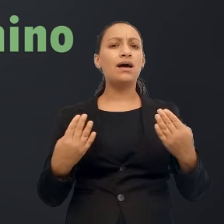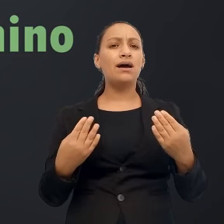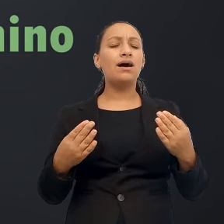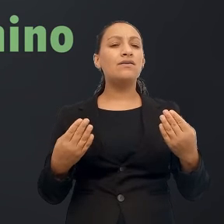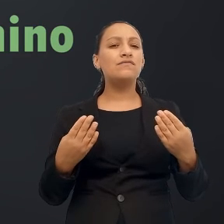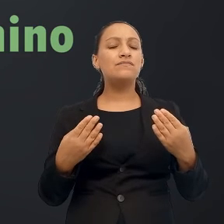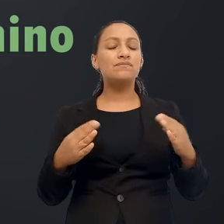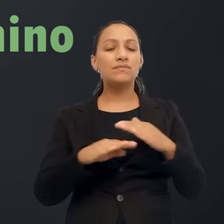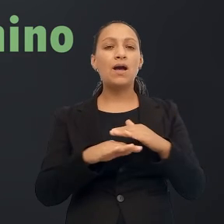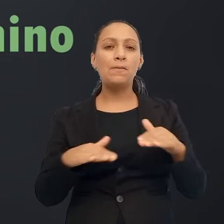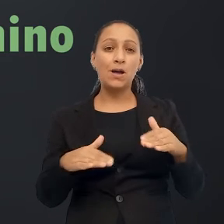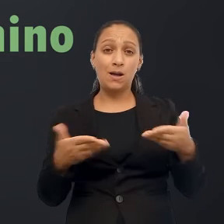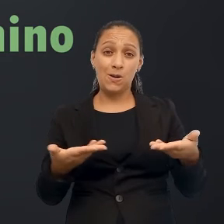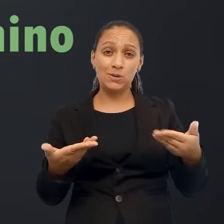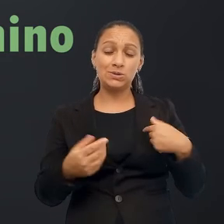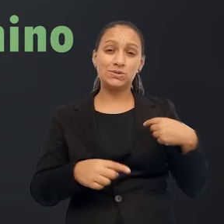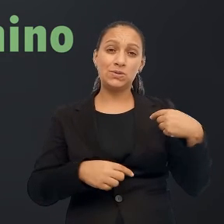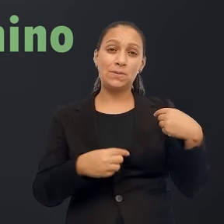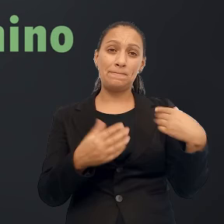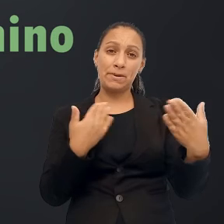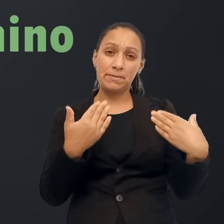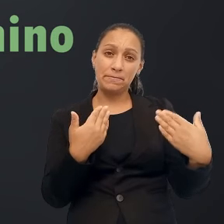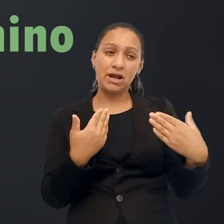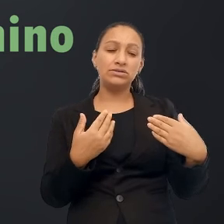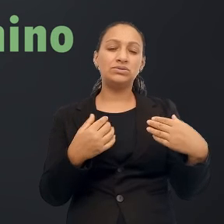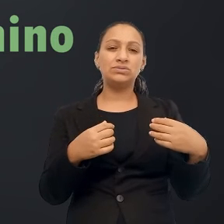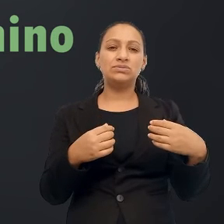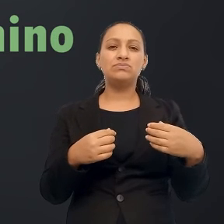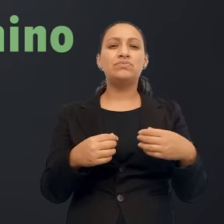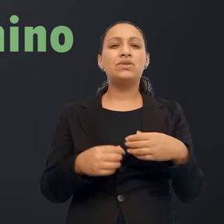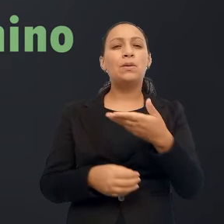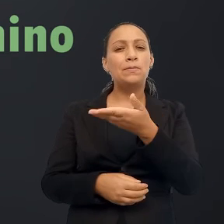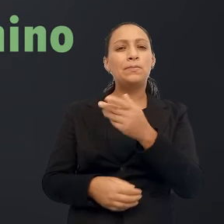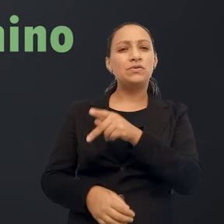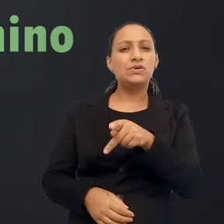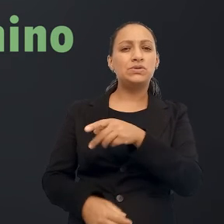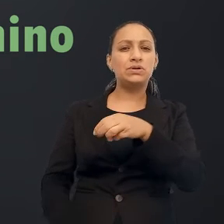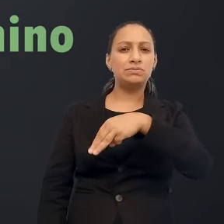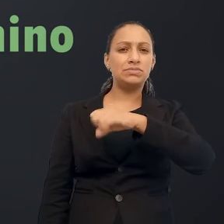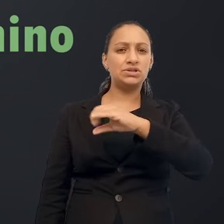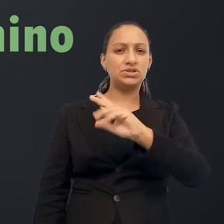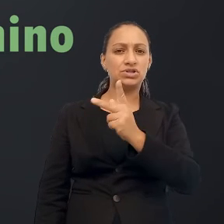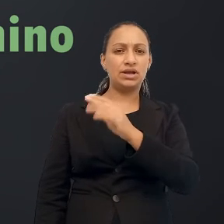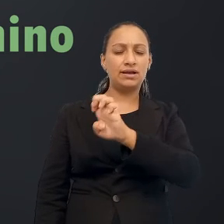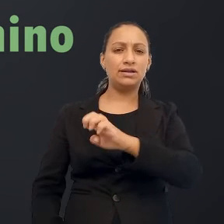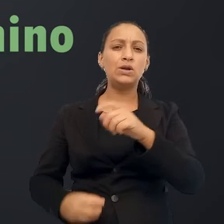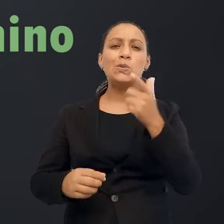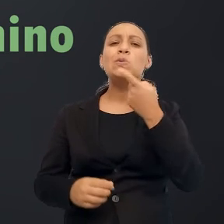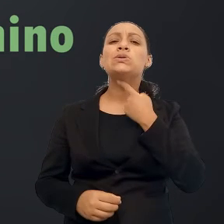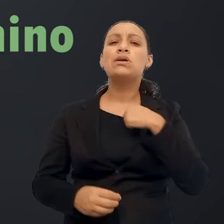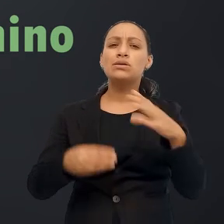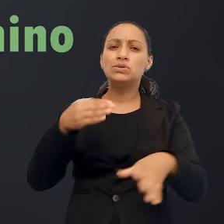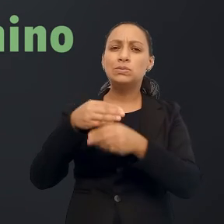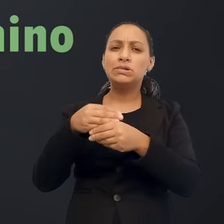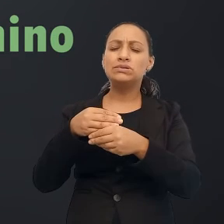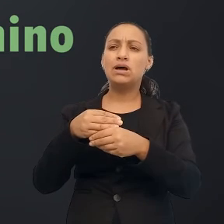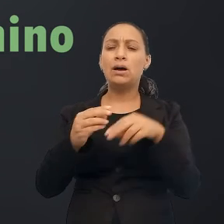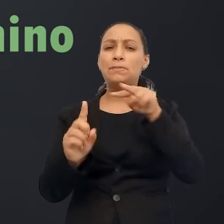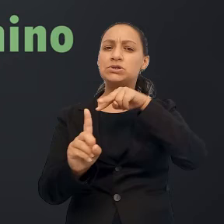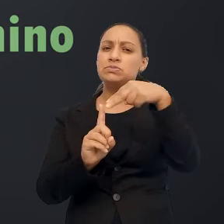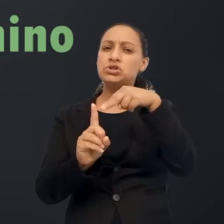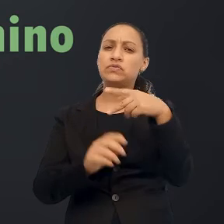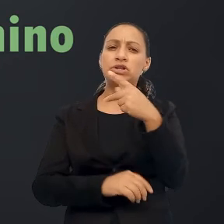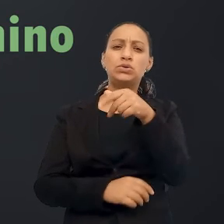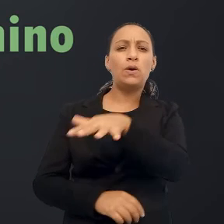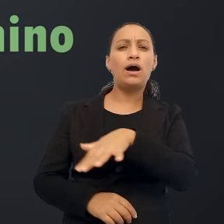nosso bate-papo duplo, professora Michelle, gostaria de complementar em alguma perspectiva da tua área sobre